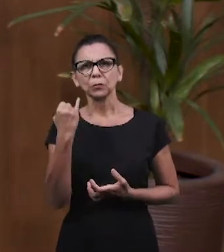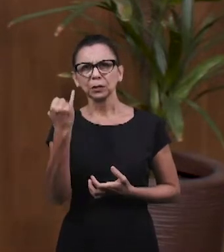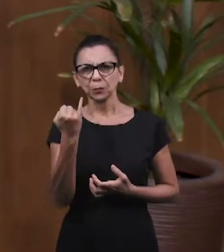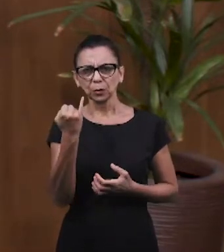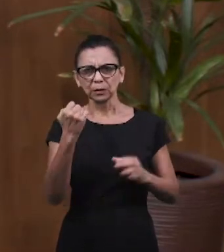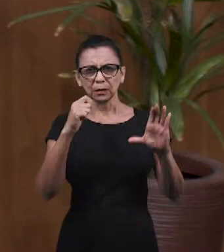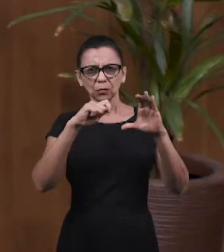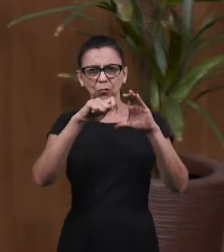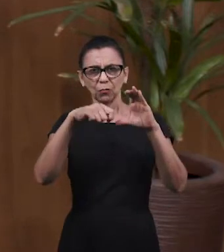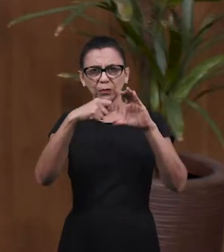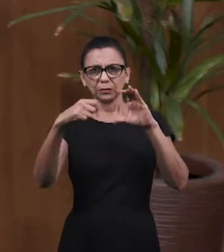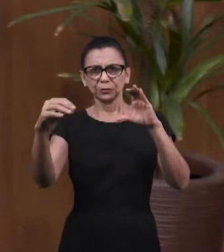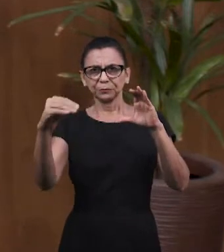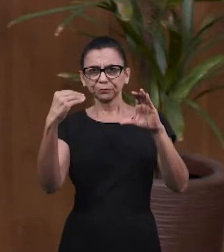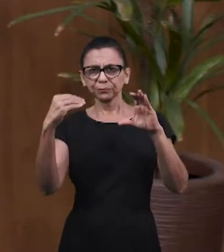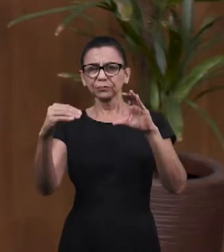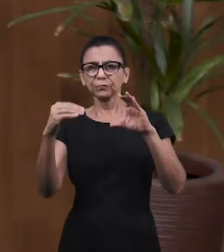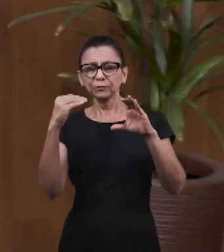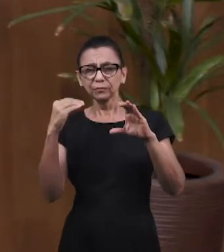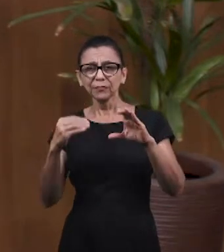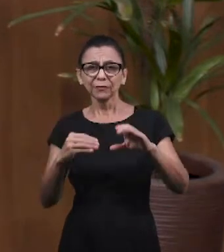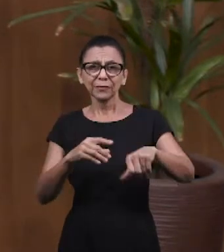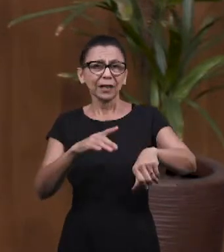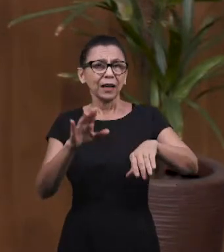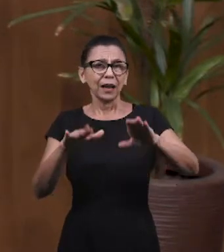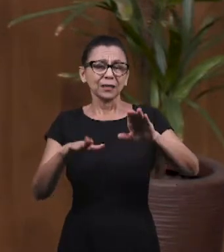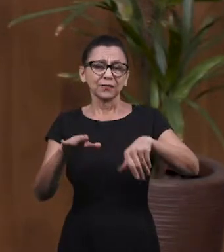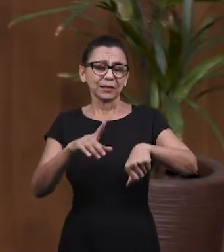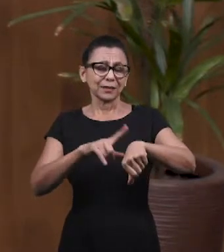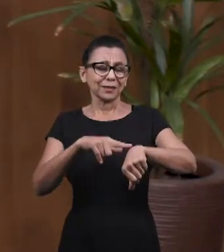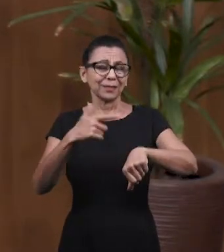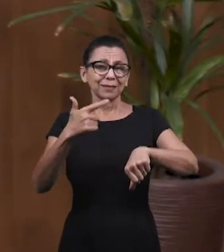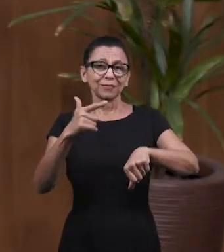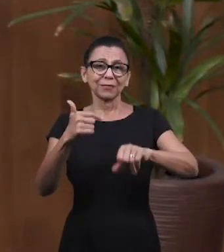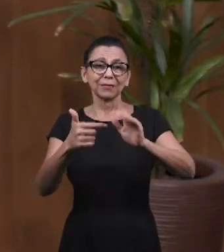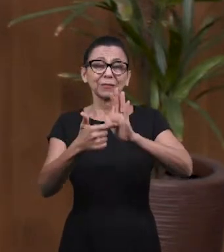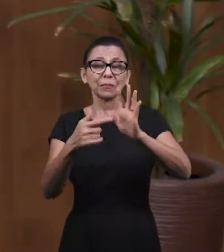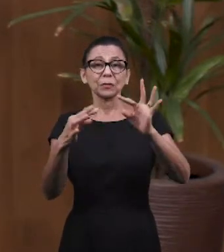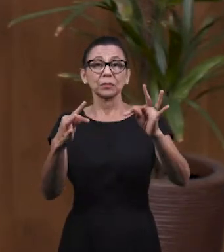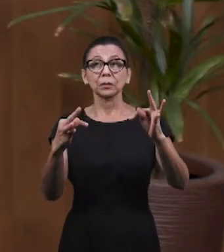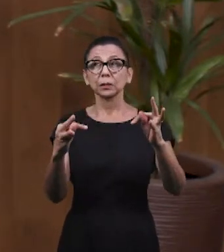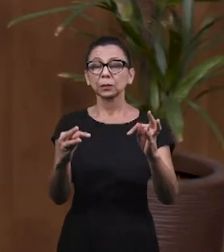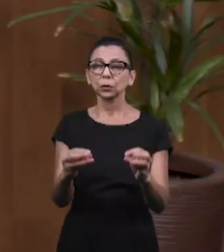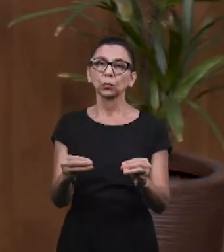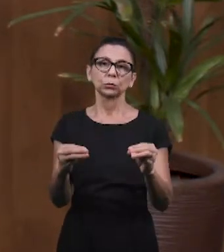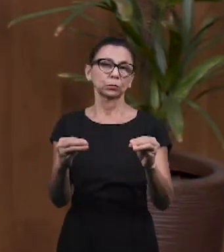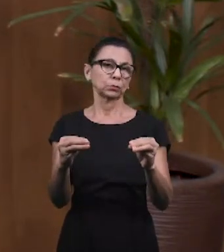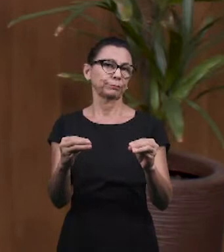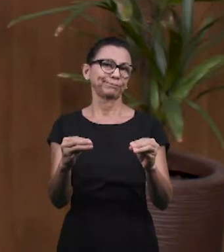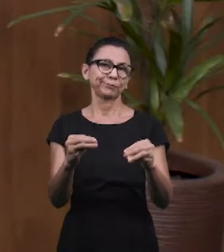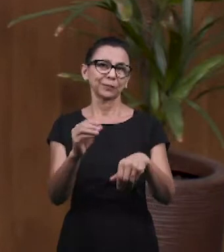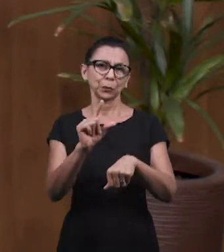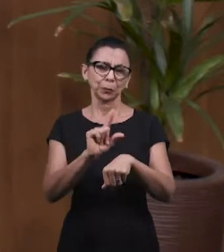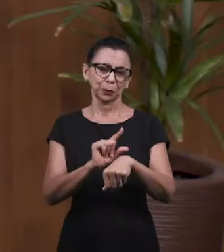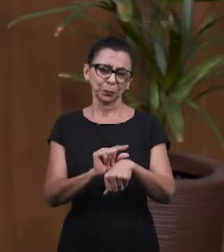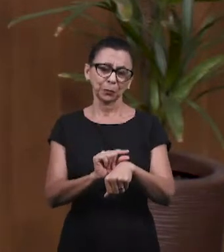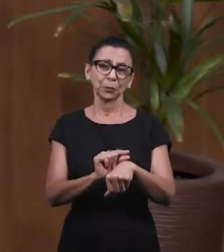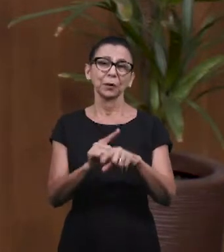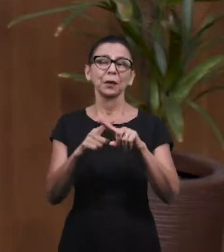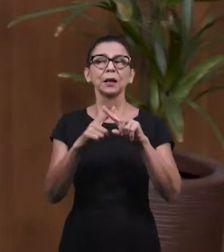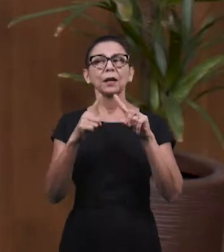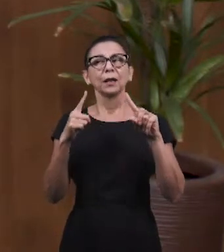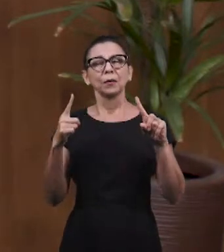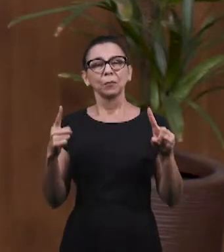vídeos. Enviem os vídeos. Muitas vezes não dá tempo de apresentar todos, de transmitir todos os vídeos, mas nós